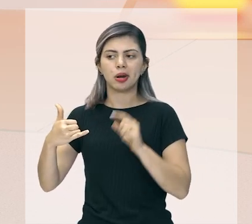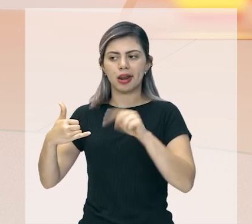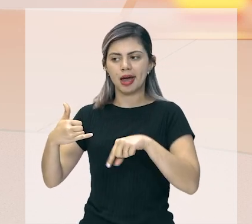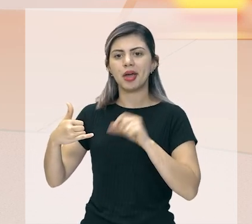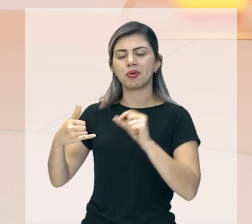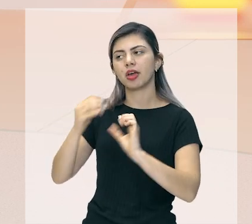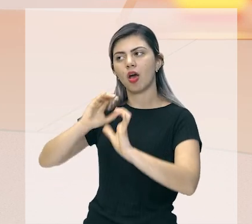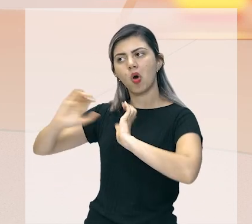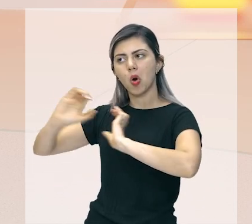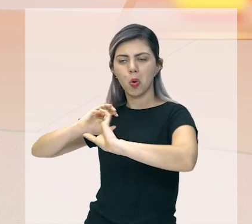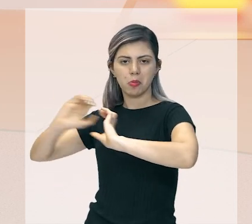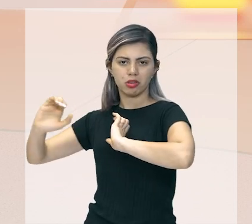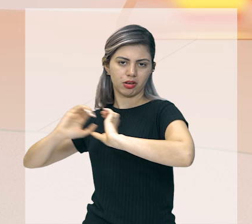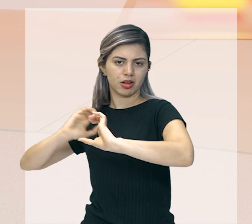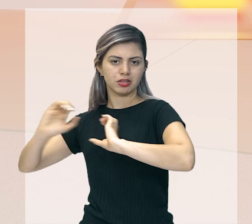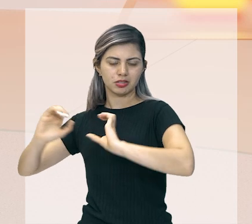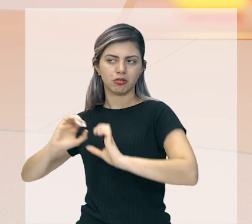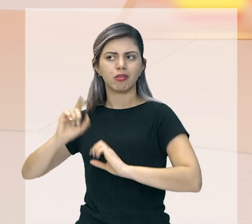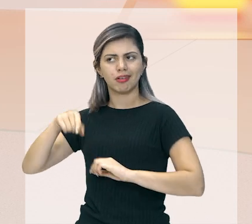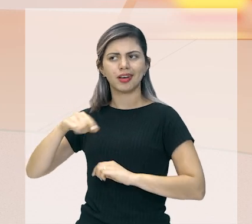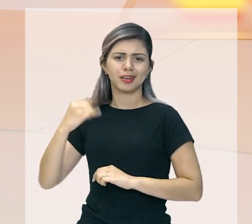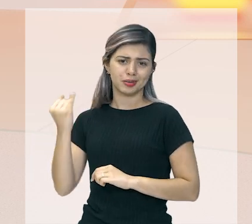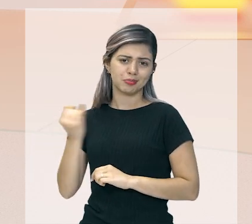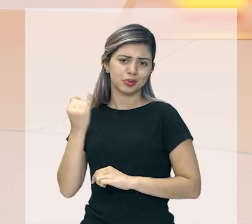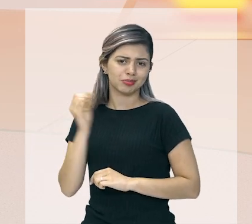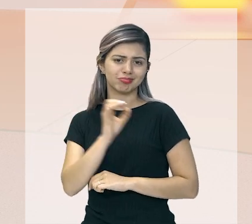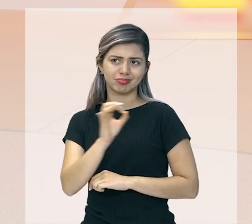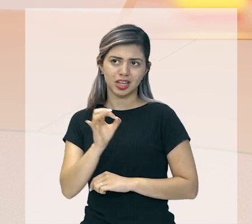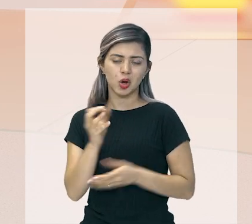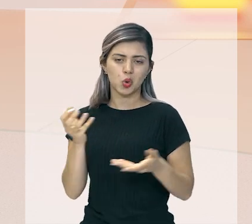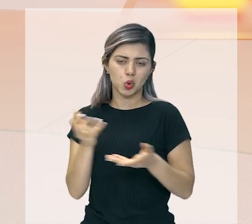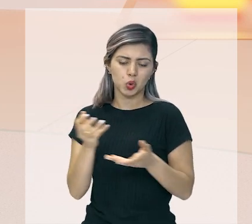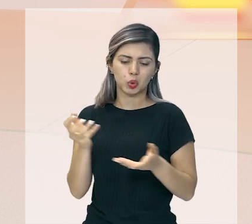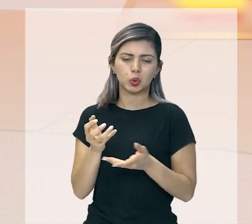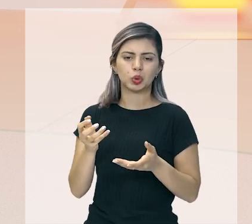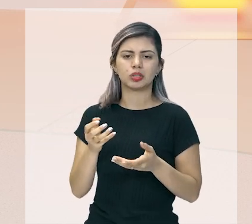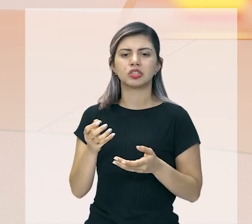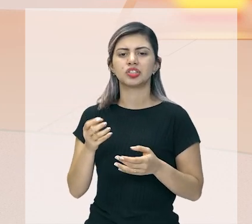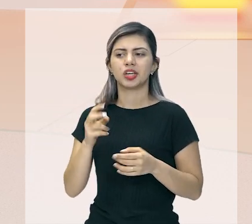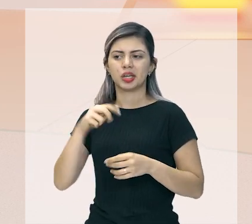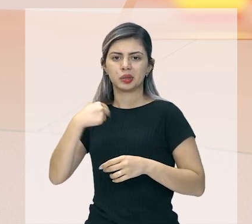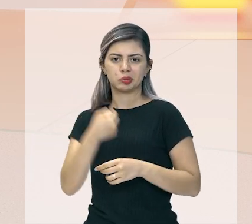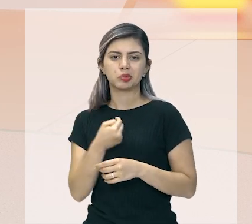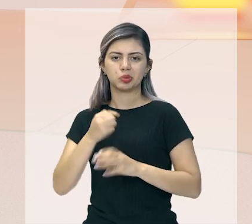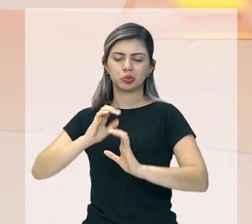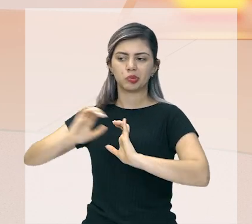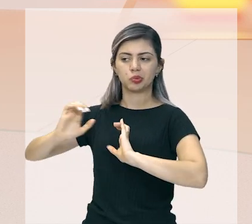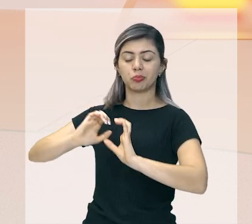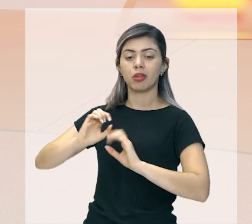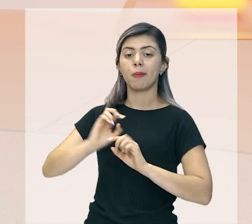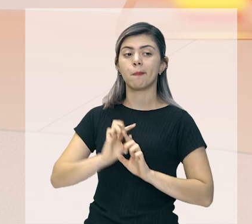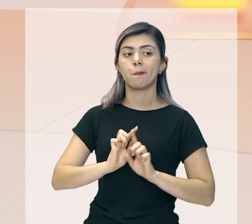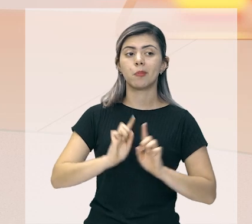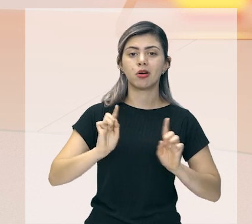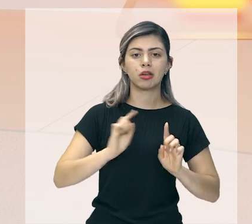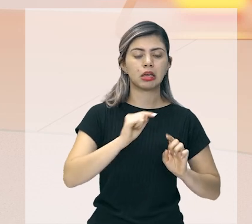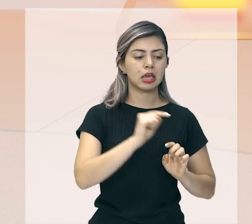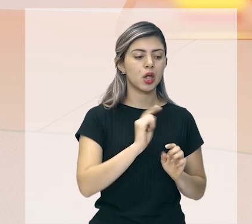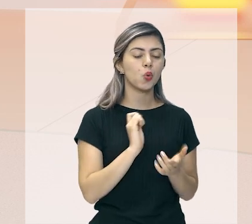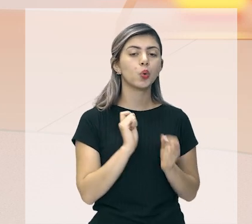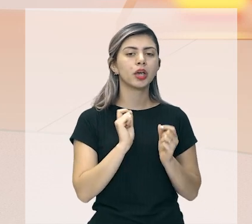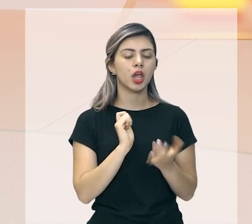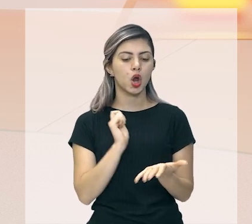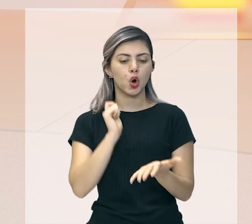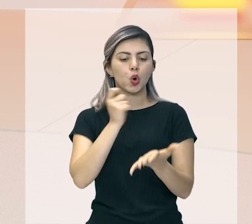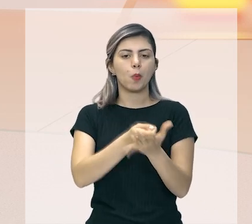de comunicação, não é? Que tem uma certa importância aí hoje em dia no mundo conectado que nós temos. Outra coisa é você comprar